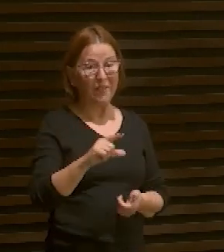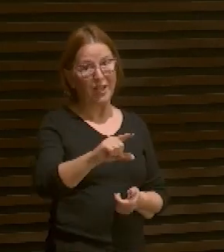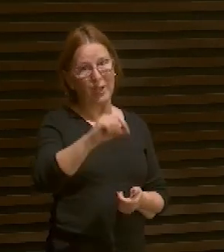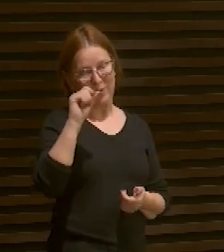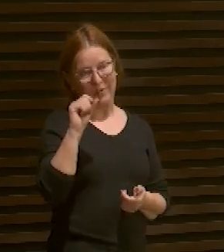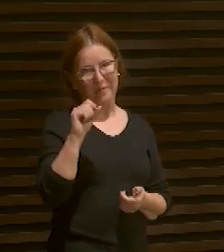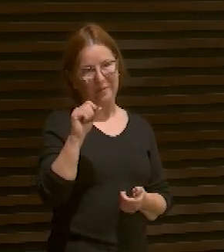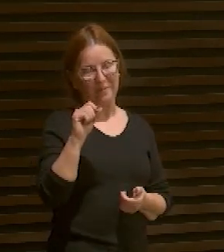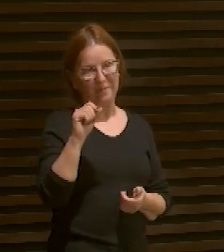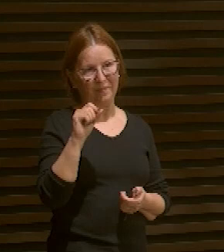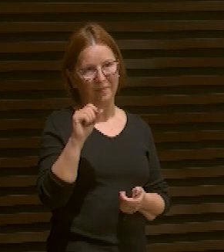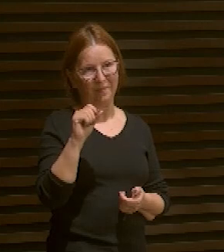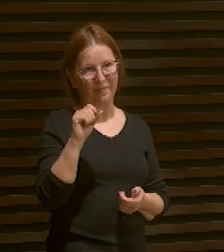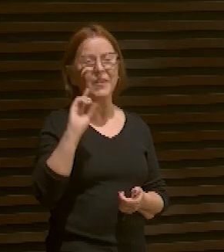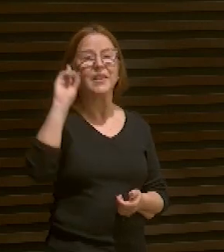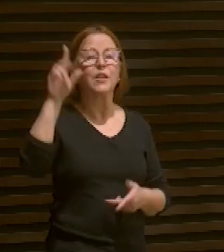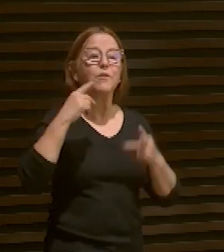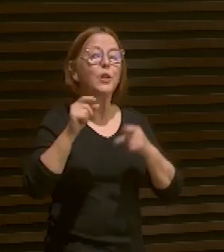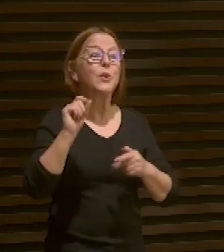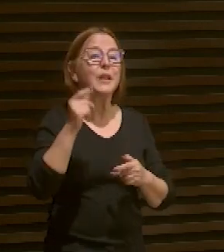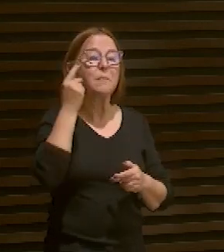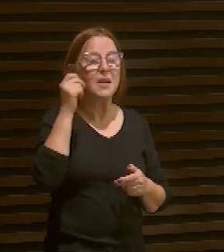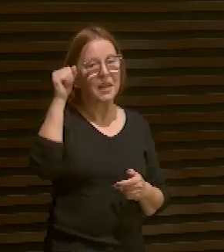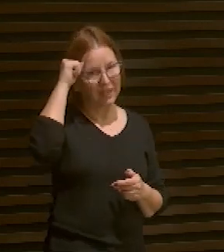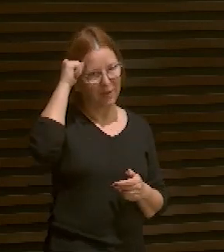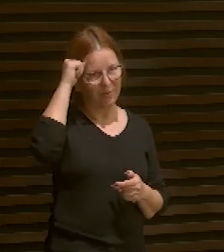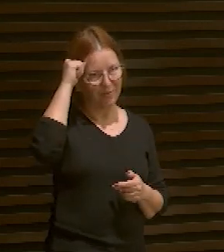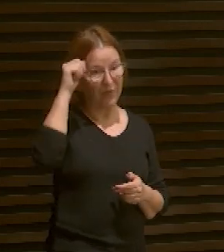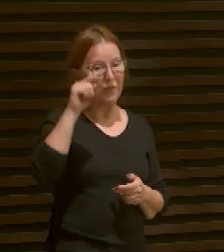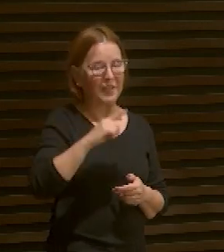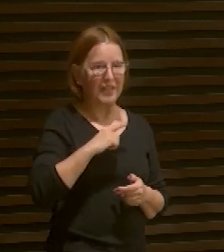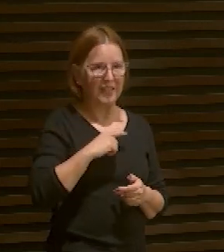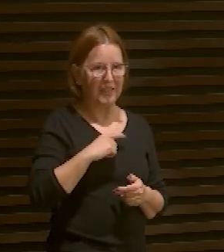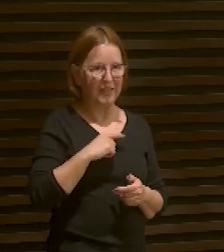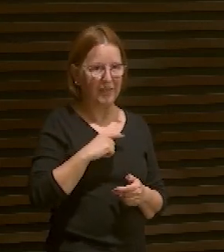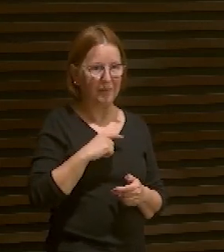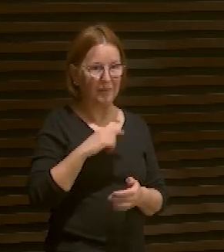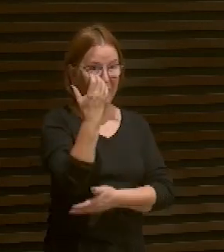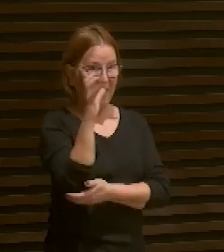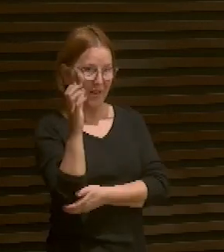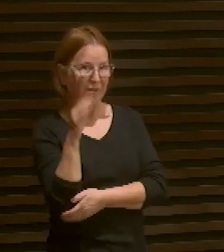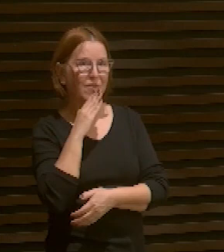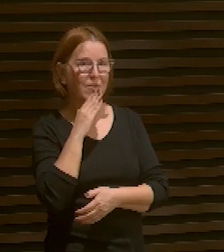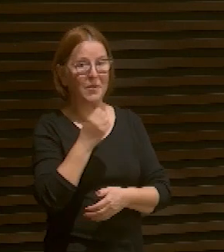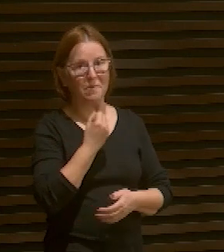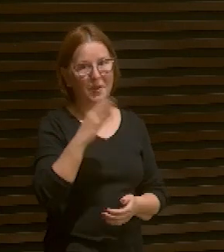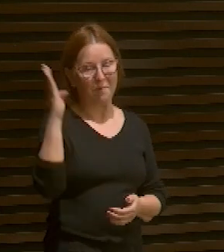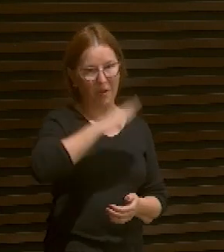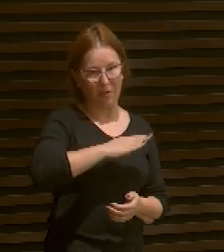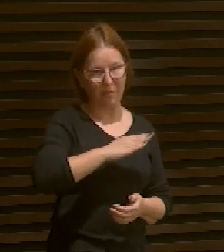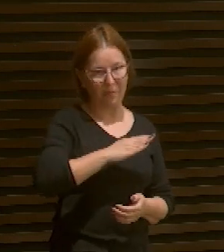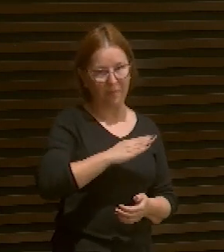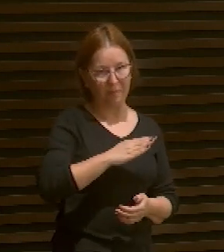O que Deus disse para Adão? Olha, você tem aqui a árvore do conhecimento do bem e do mal, e